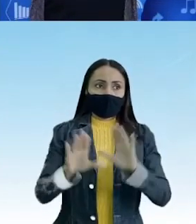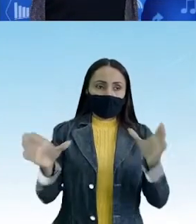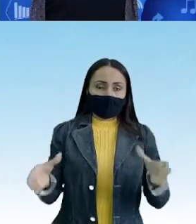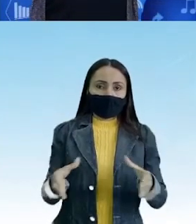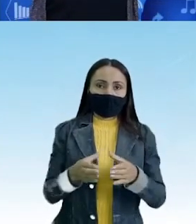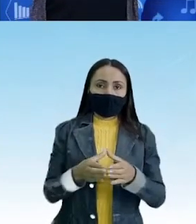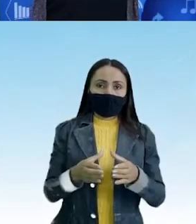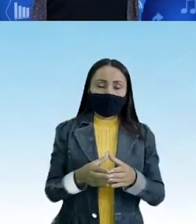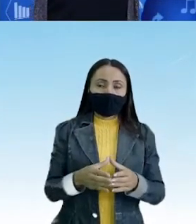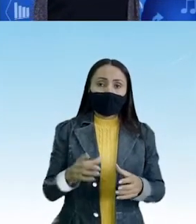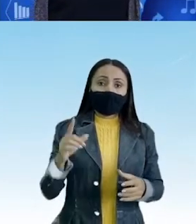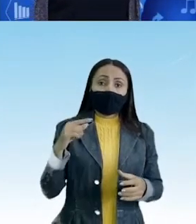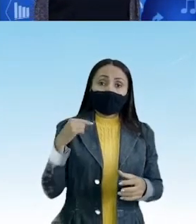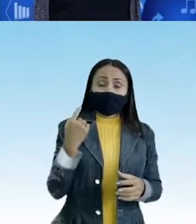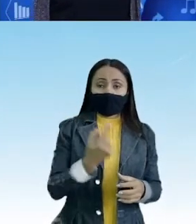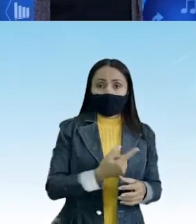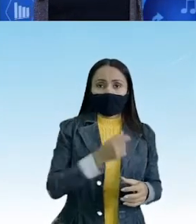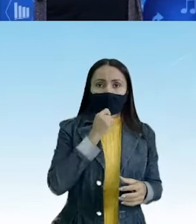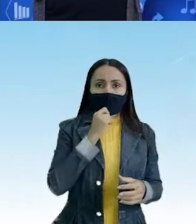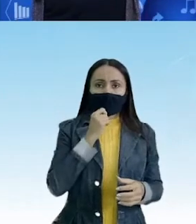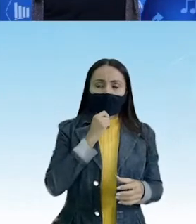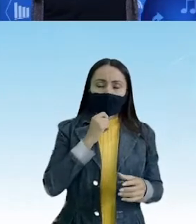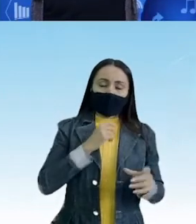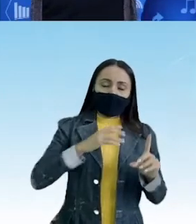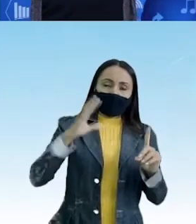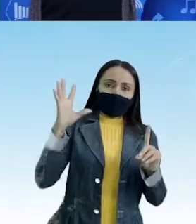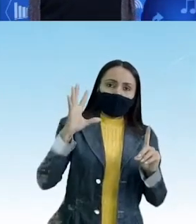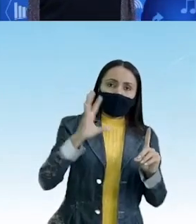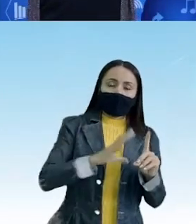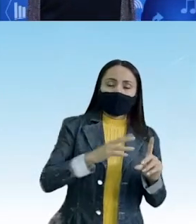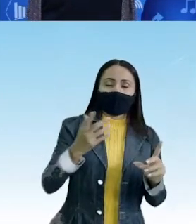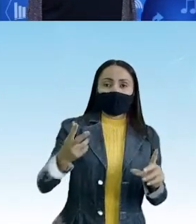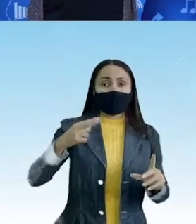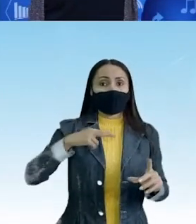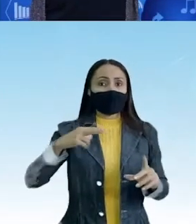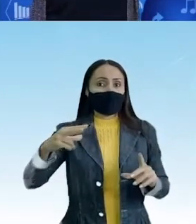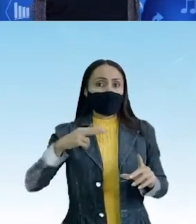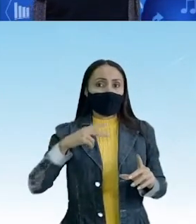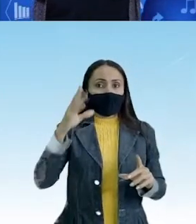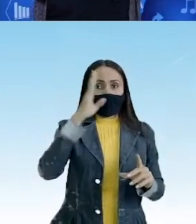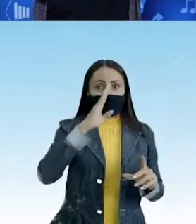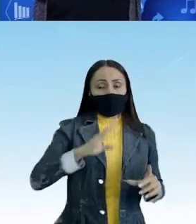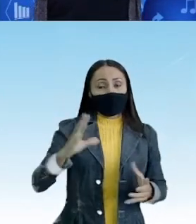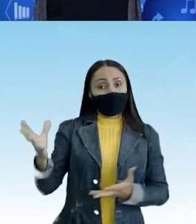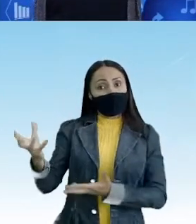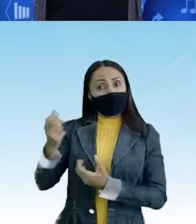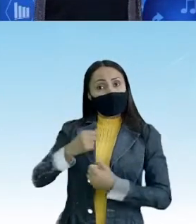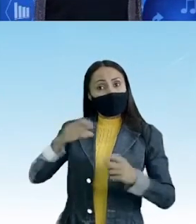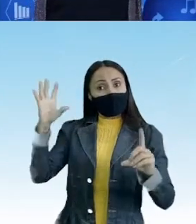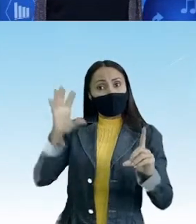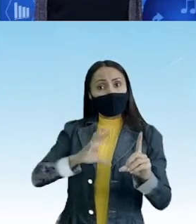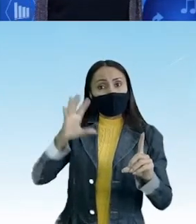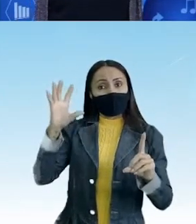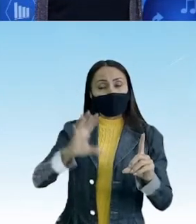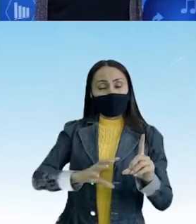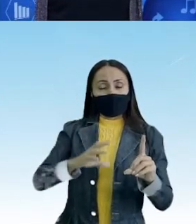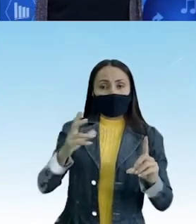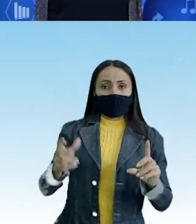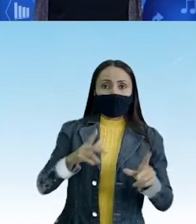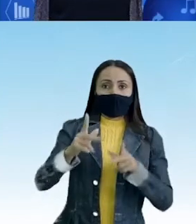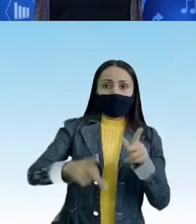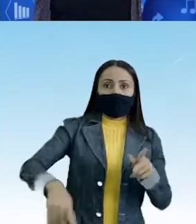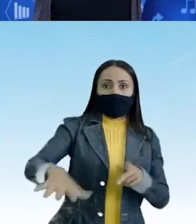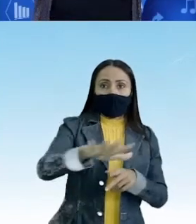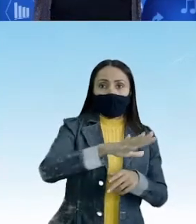E nossa, ainda na exploração do Portugal, o Brasil ainda recebeu uma forte influência de outros povos europeus,